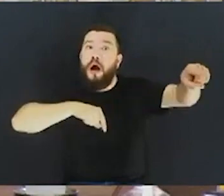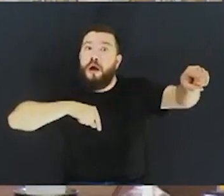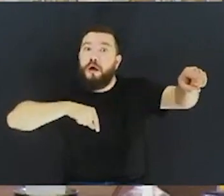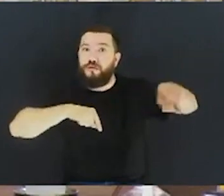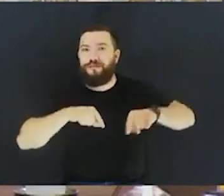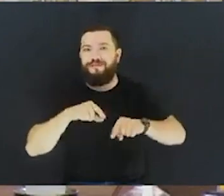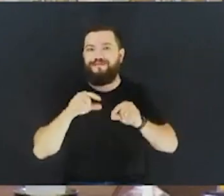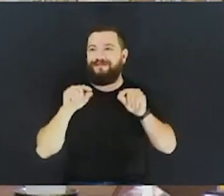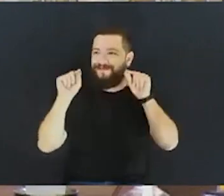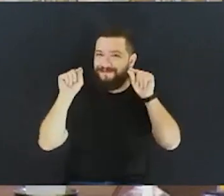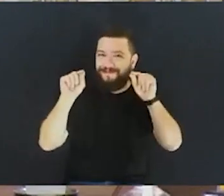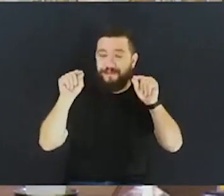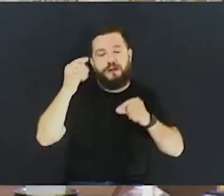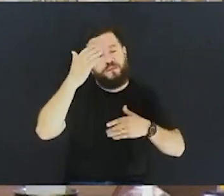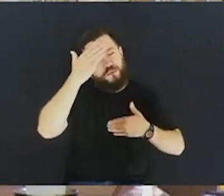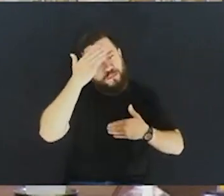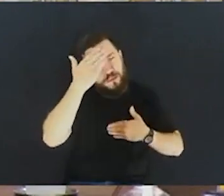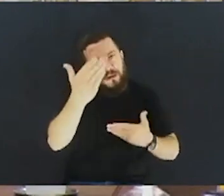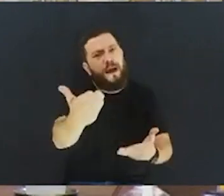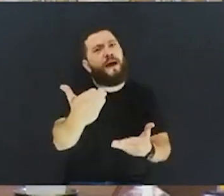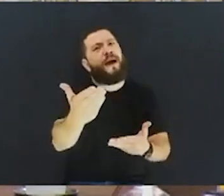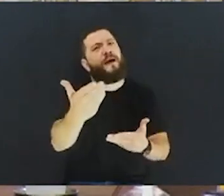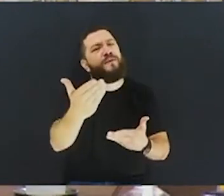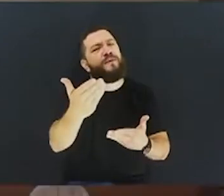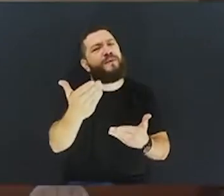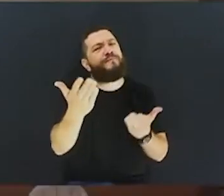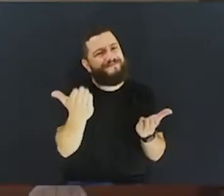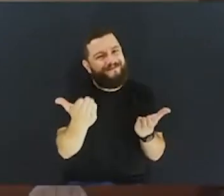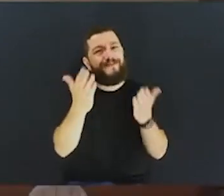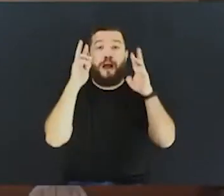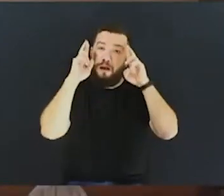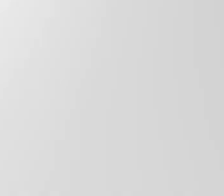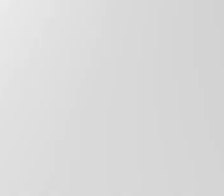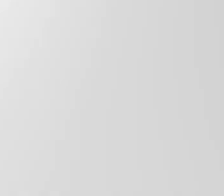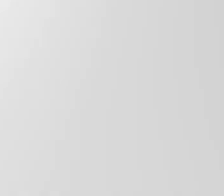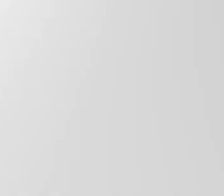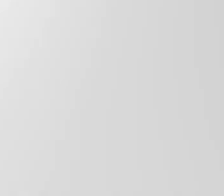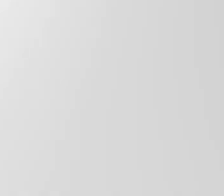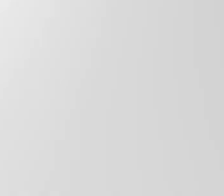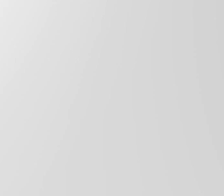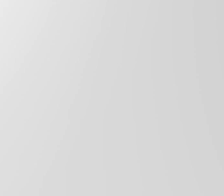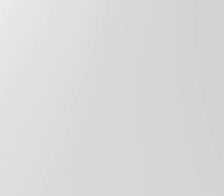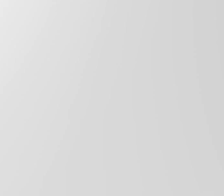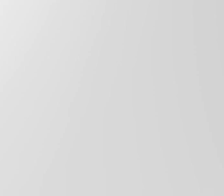obrigado e respeito aos aposentados. Muito obrigado. Obrigado, vereador Rodrigo Braga Reis.